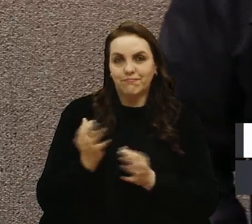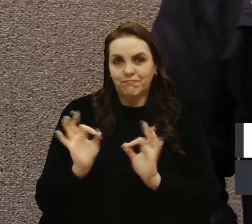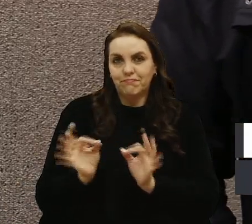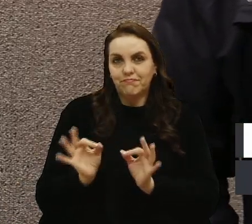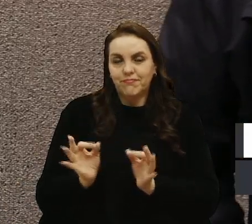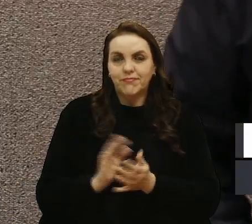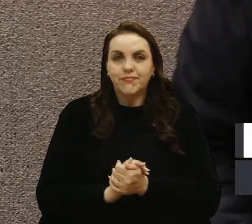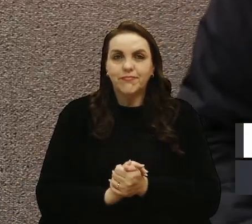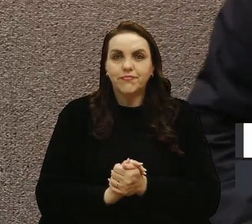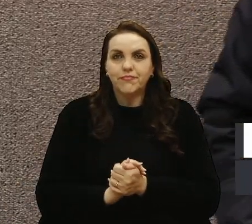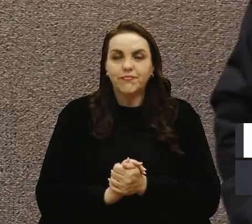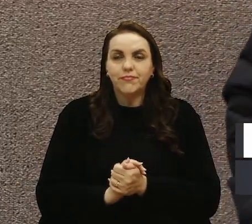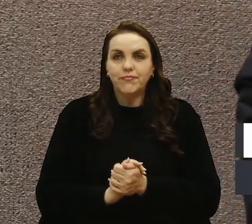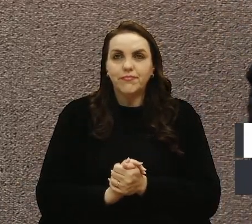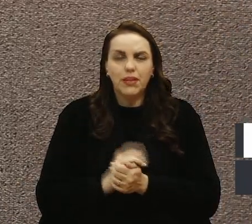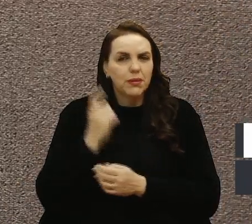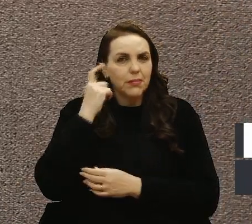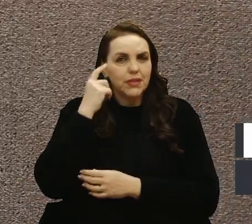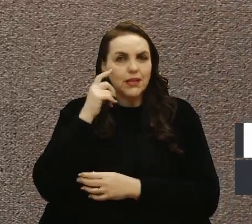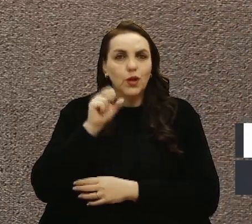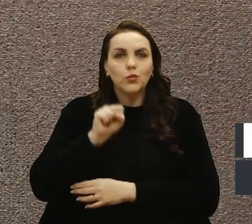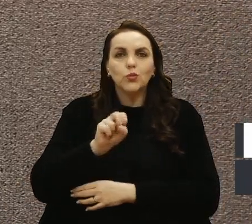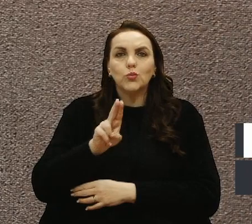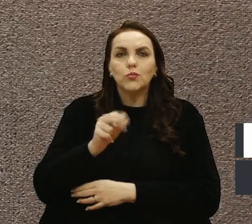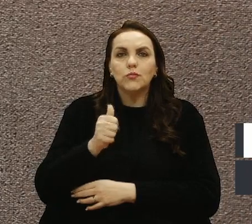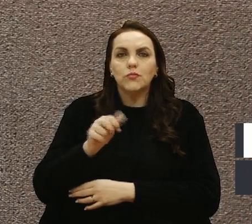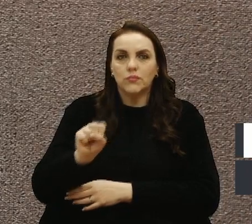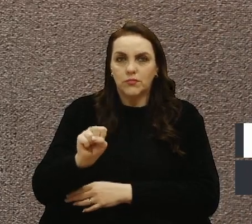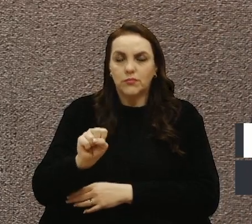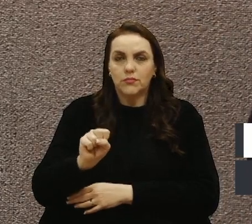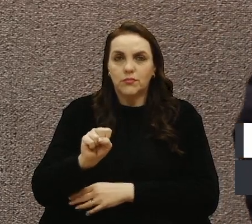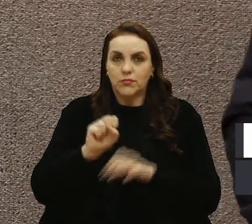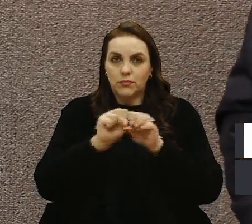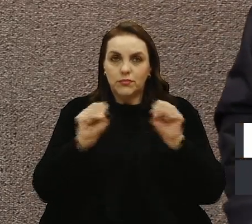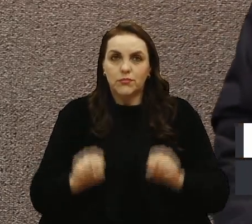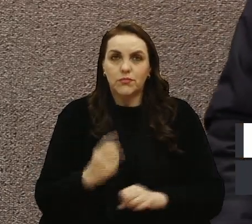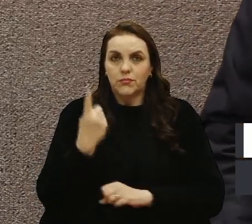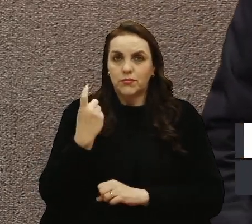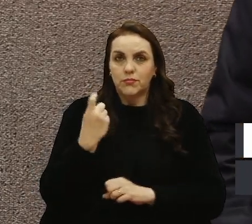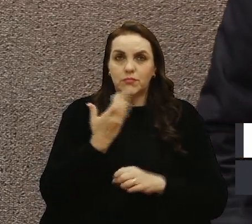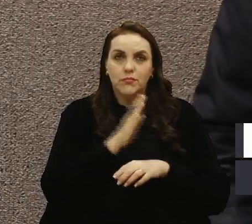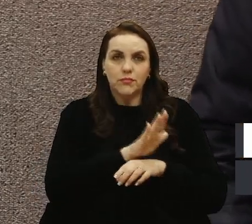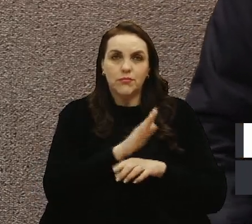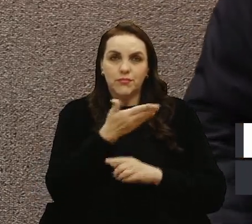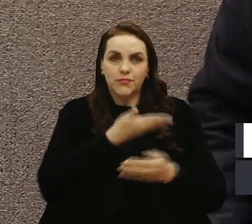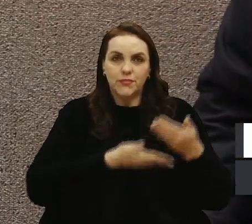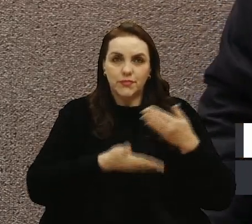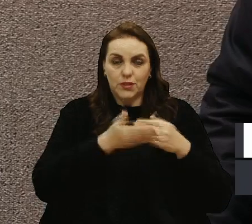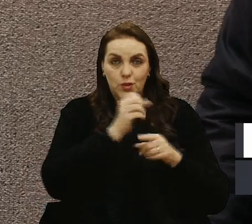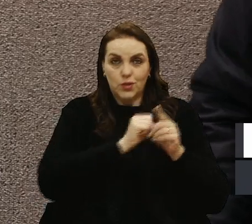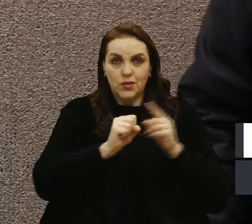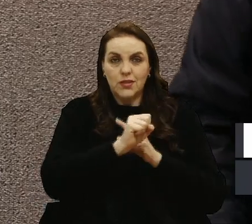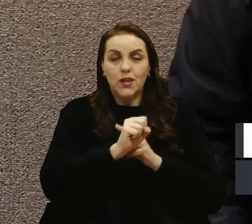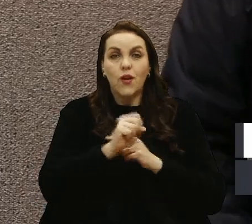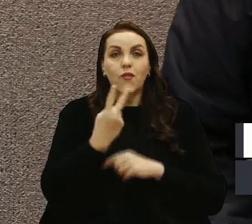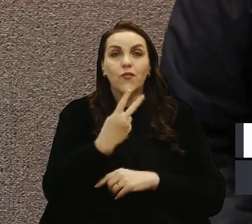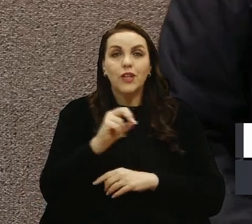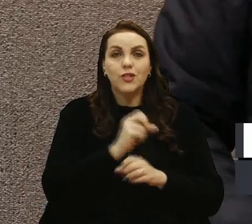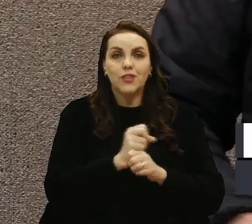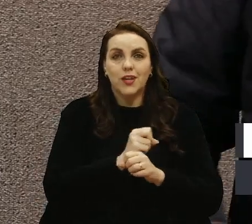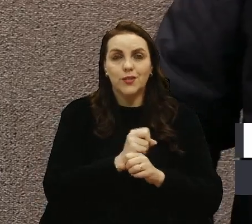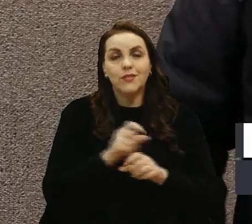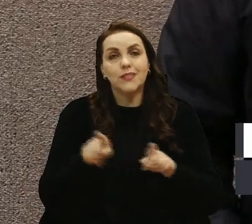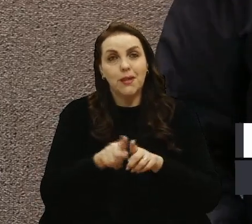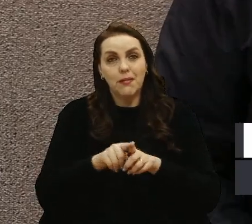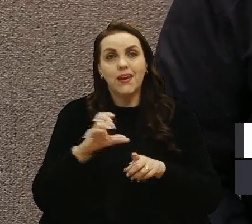para termos uma ideia, o SUAS, o Sistema Único de Assistência Social, tem 21 anos. E nós já temos um CRAS com 20 anos, então